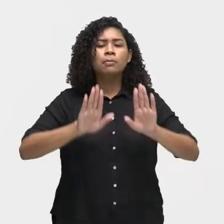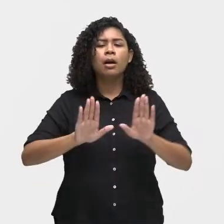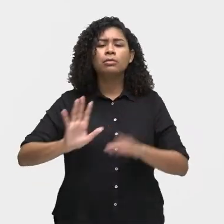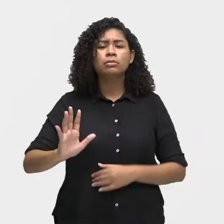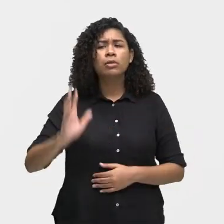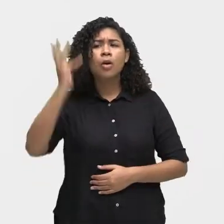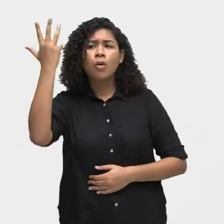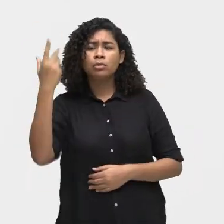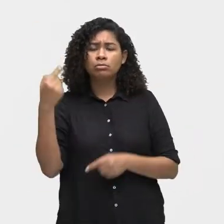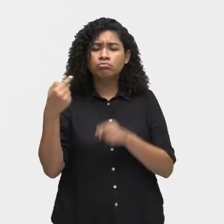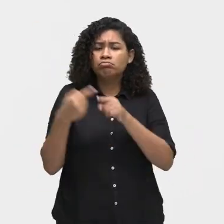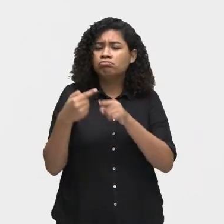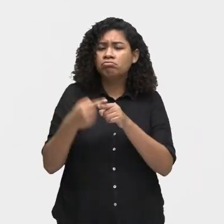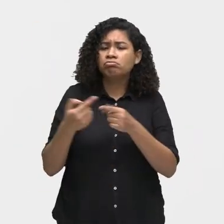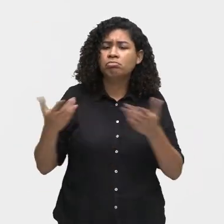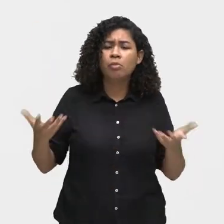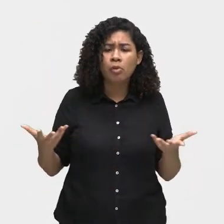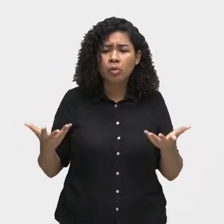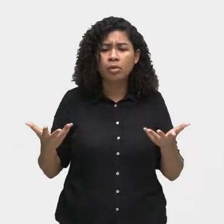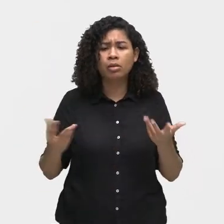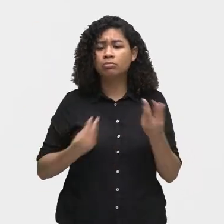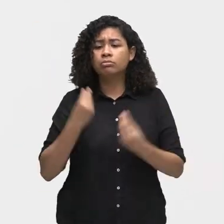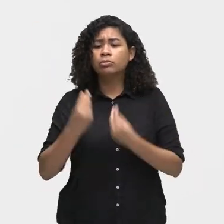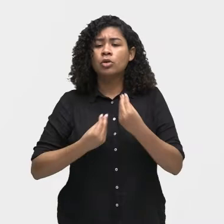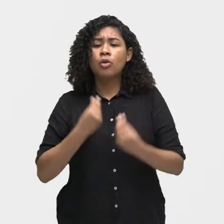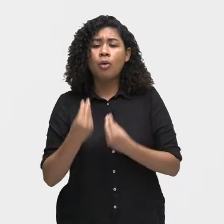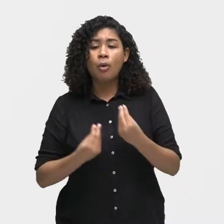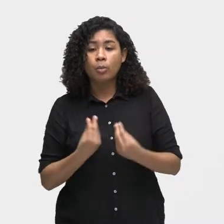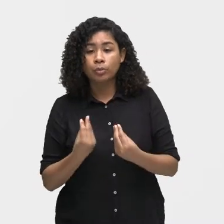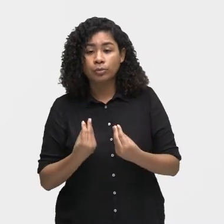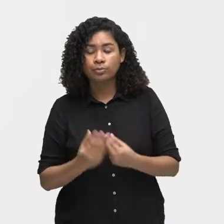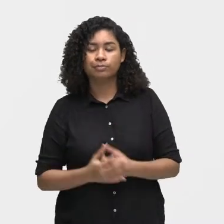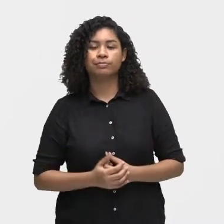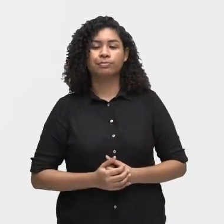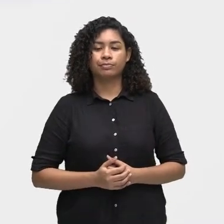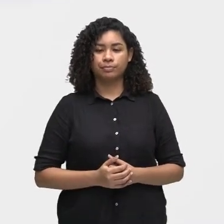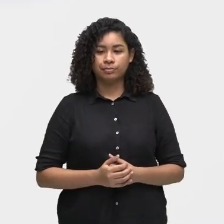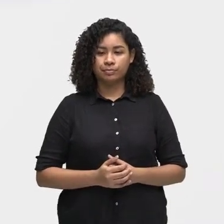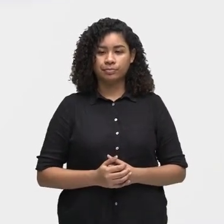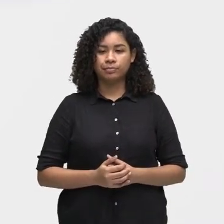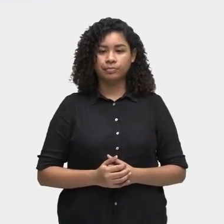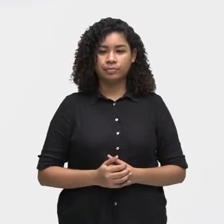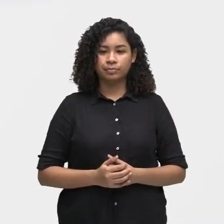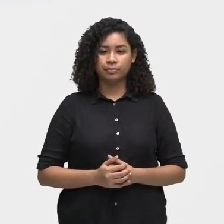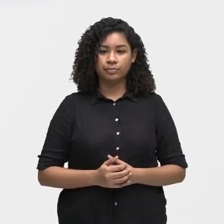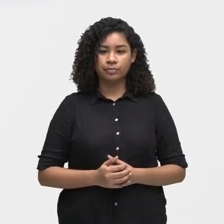né? Como é que isso acontece nas religiões?